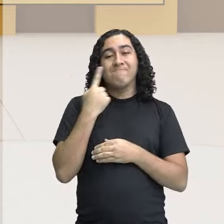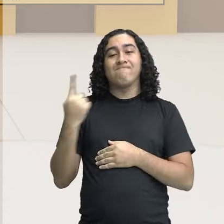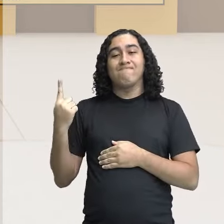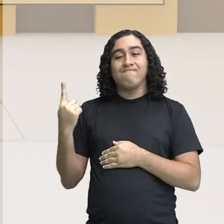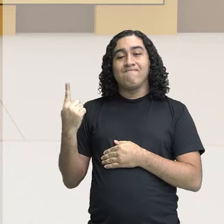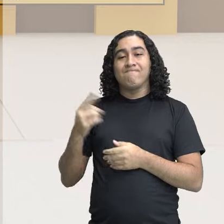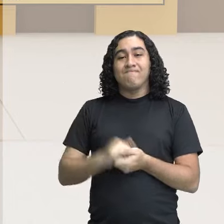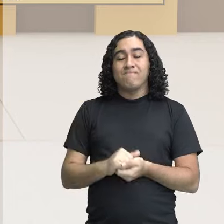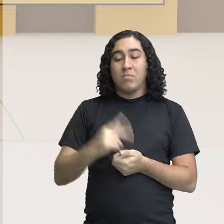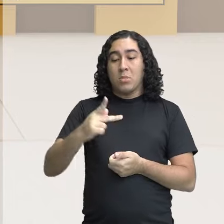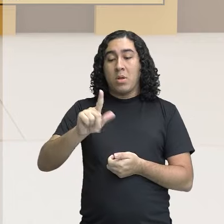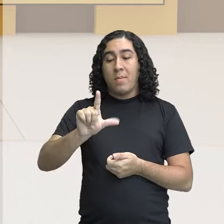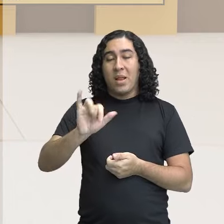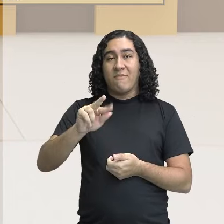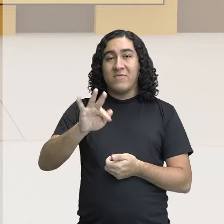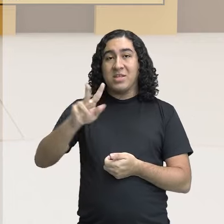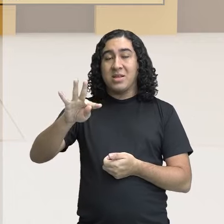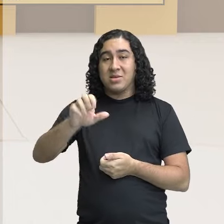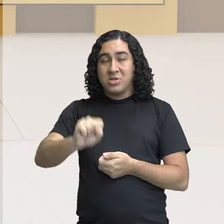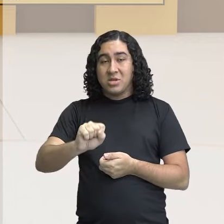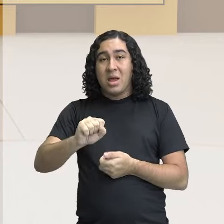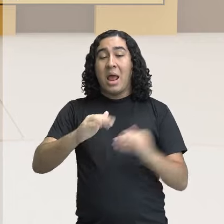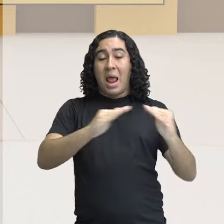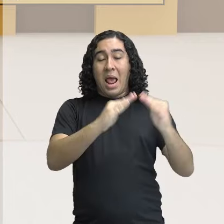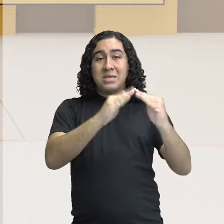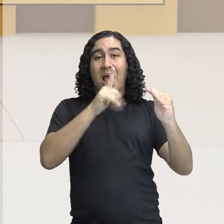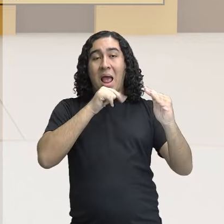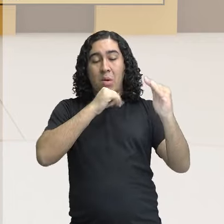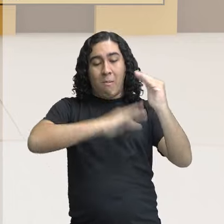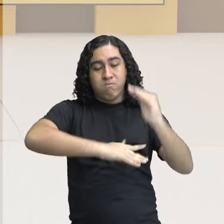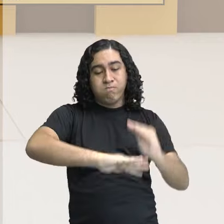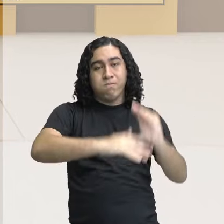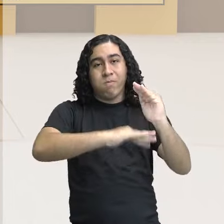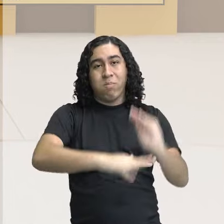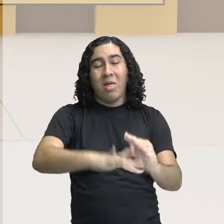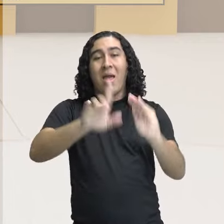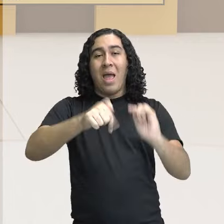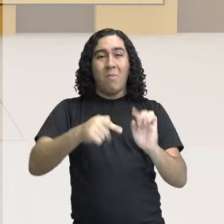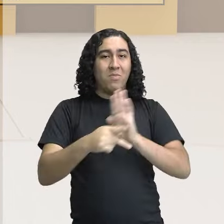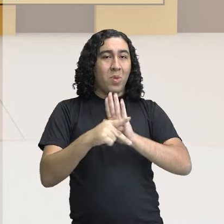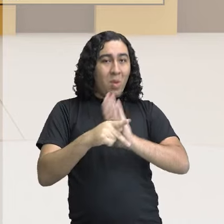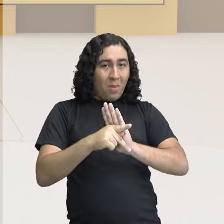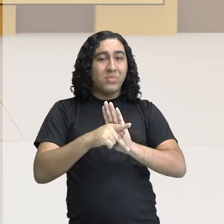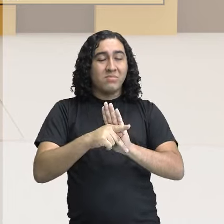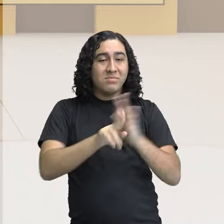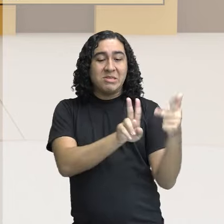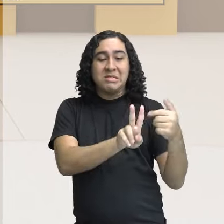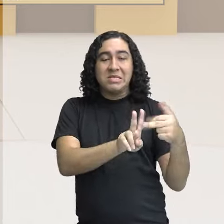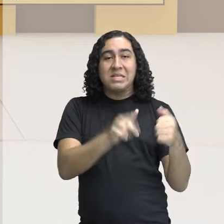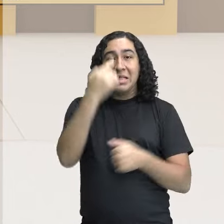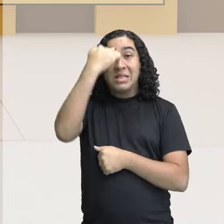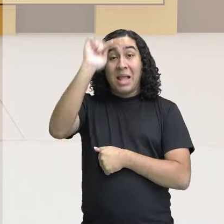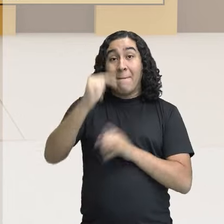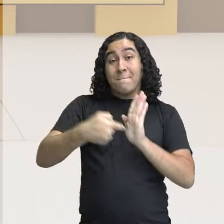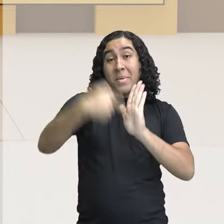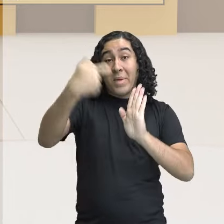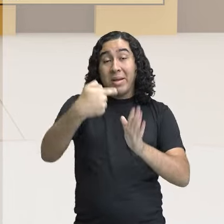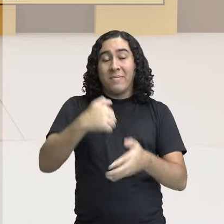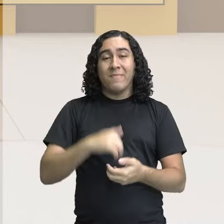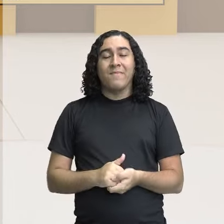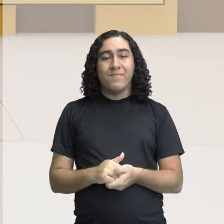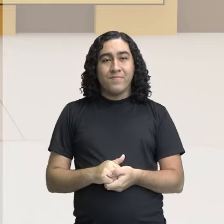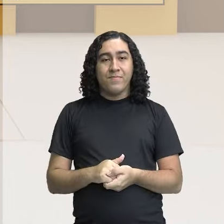palafitas. Sabiam disso? Que os palafitas vêm dos indígenas? Então, olha só, a arquitetura também vai estar ligada a